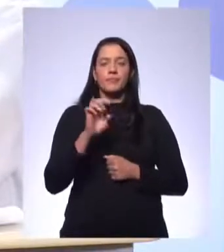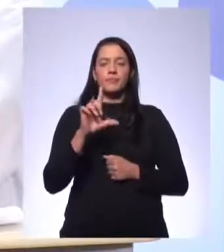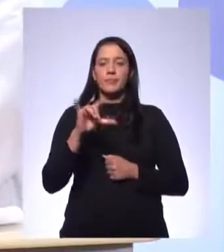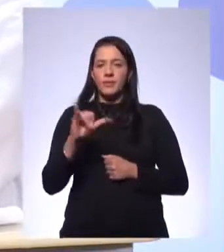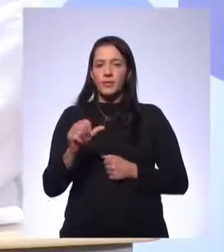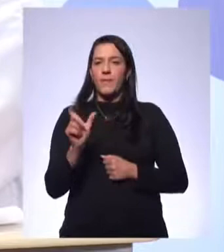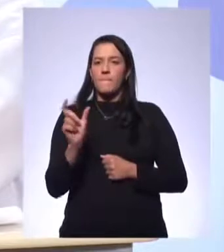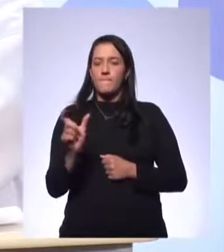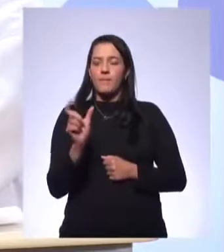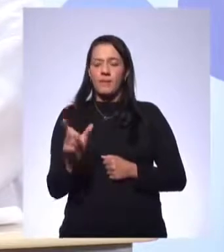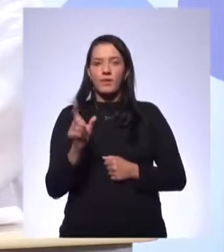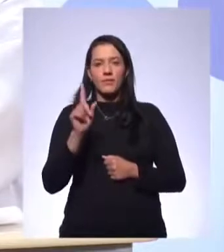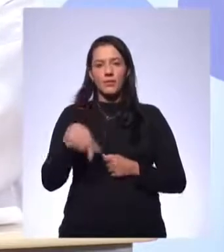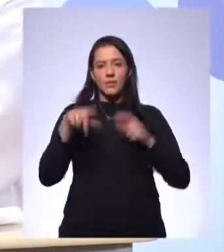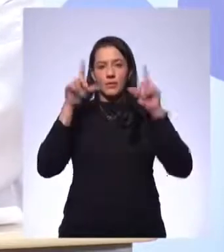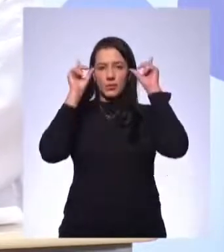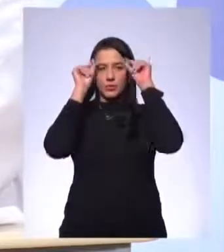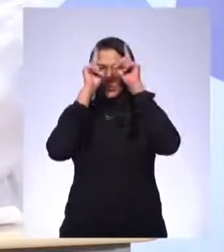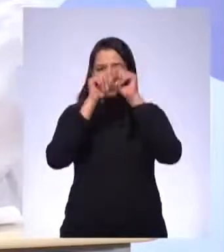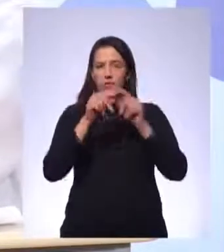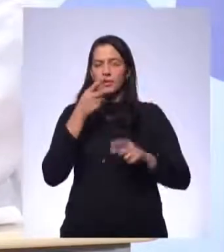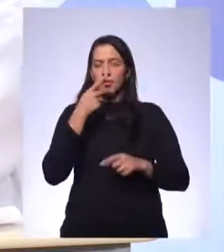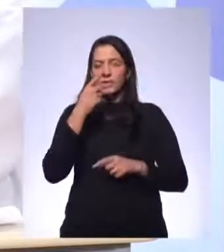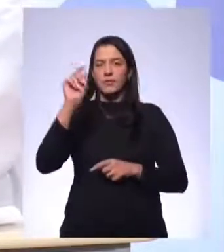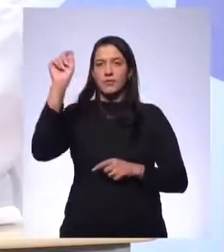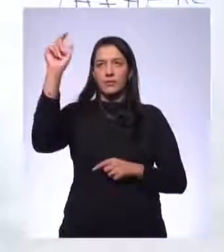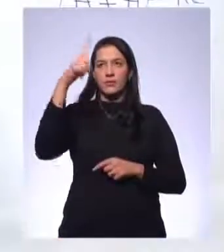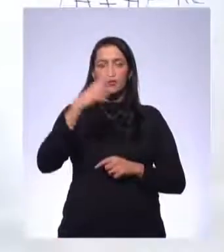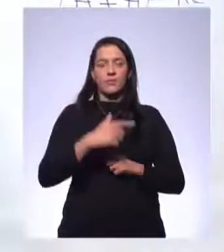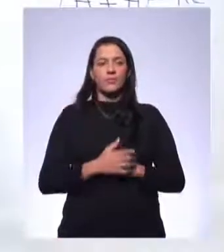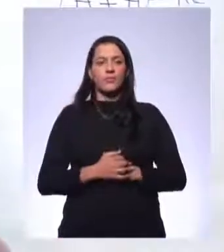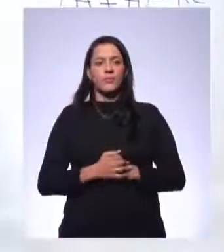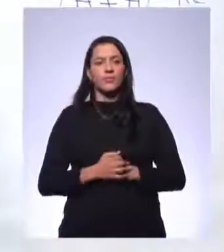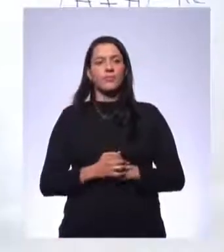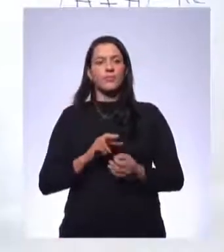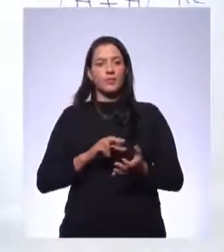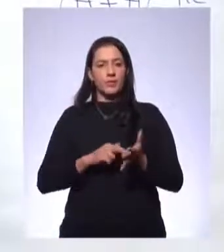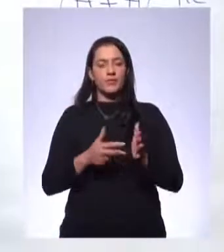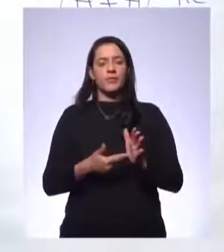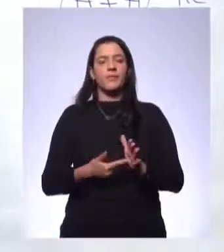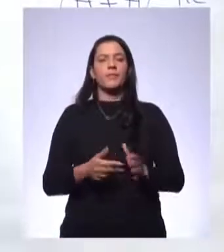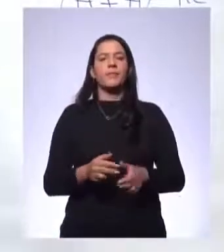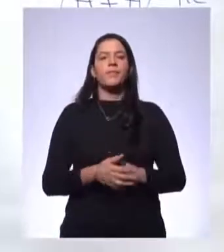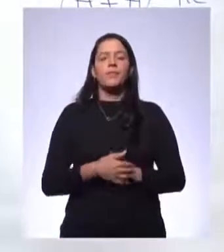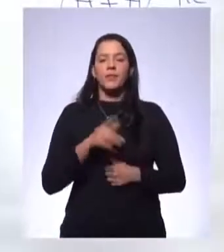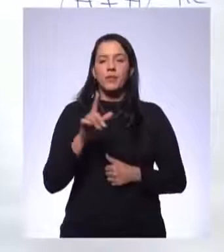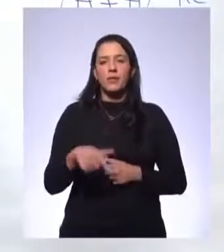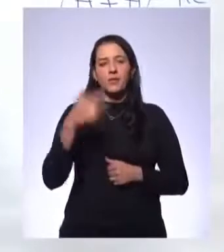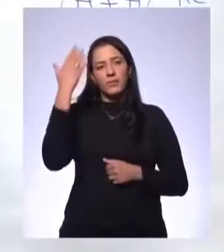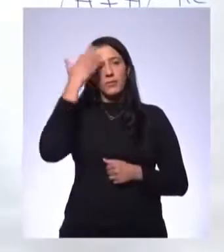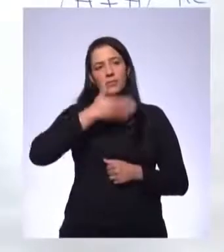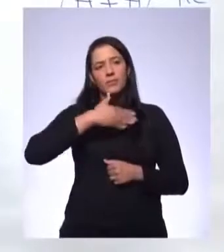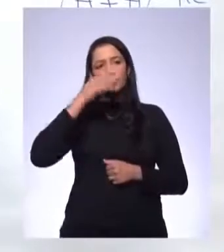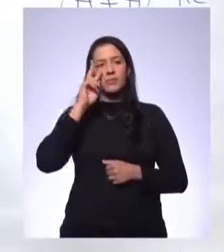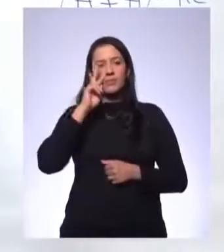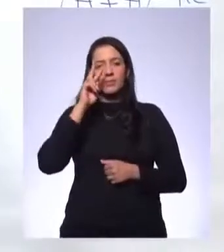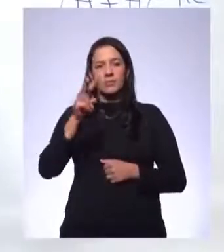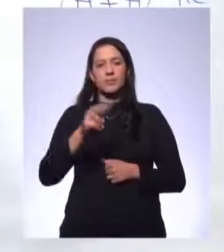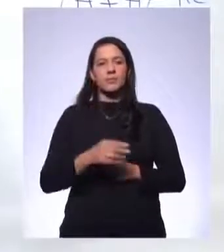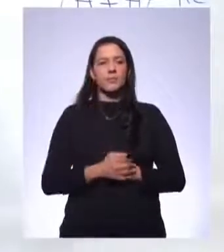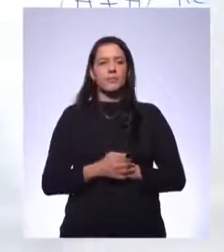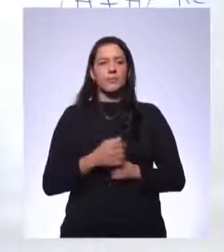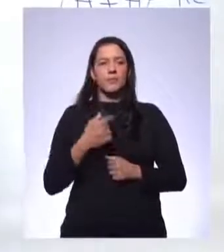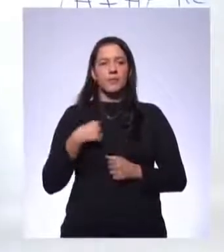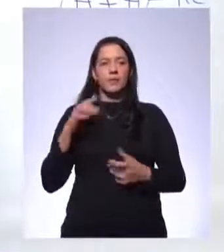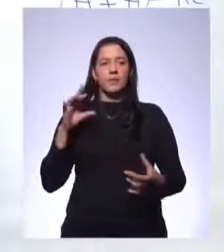que é o nome que é dado ao Sol, né? Ao Sol, é isso aí. E é uma evidência muito forte. Sensacional essa pergunta. Acho que dá